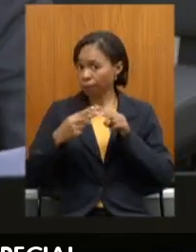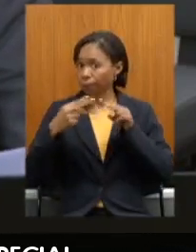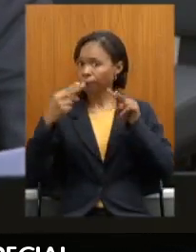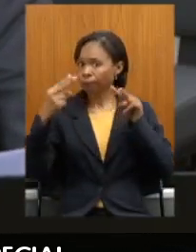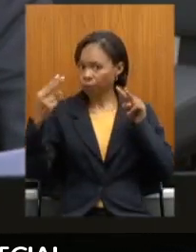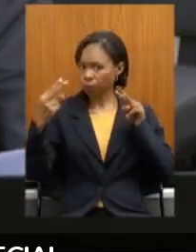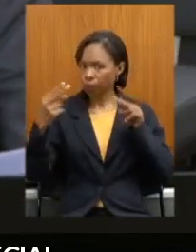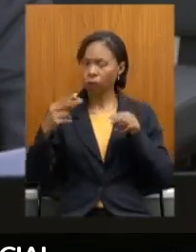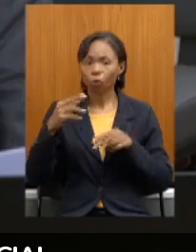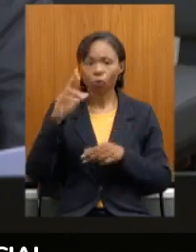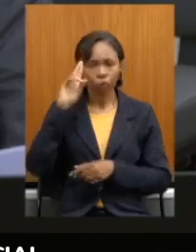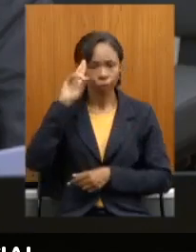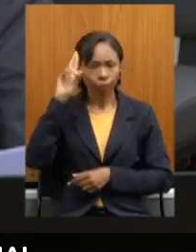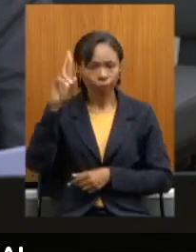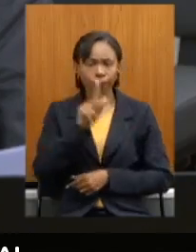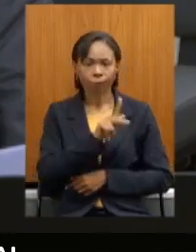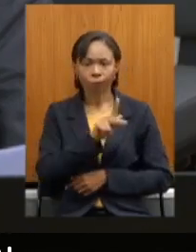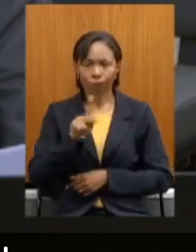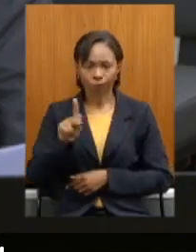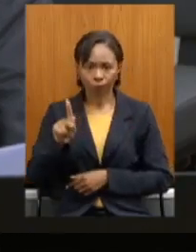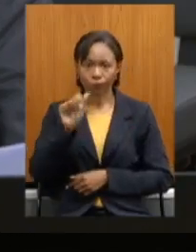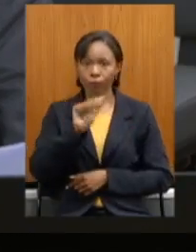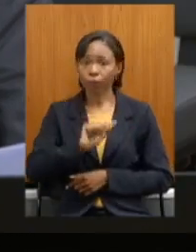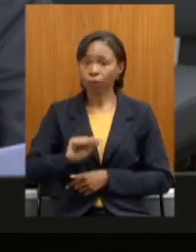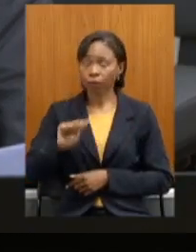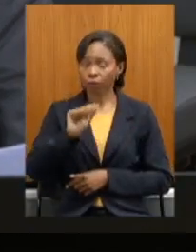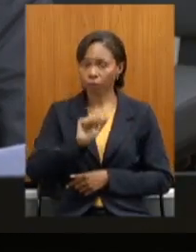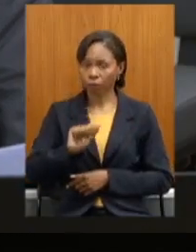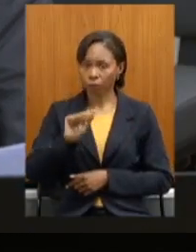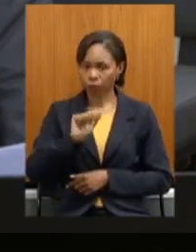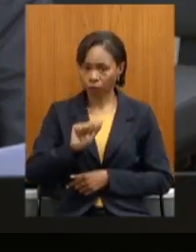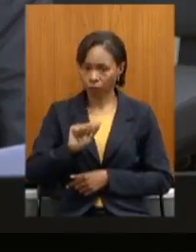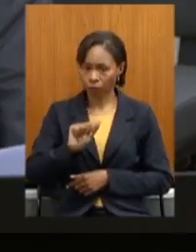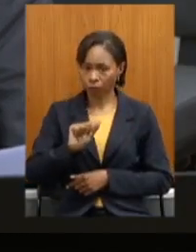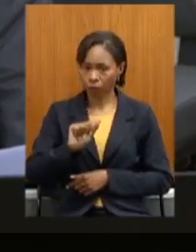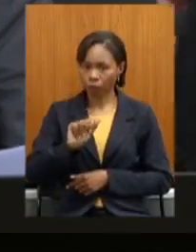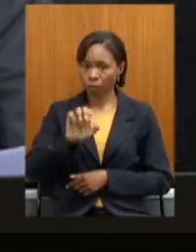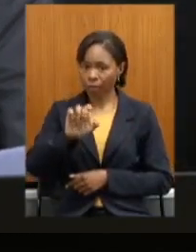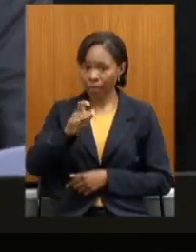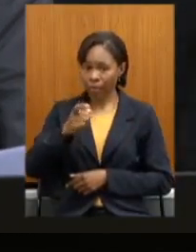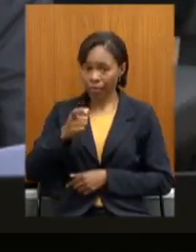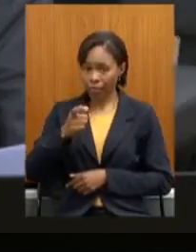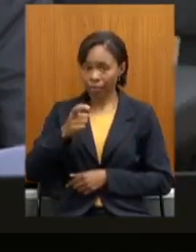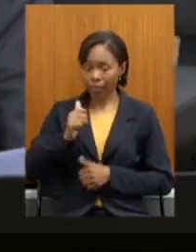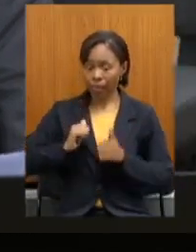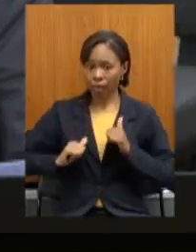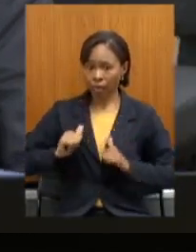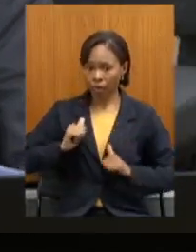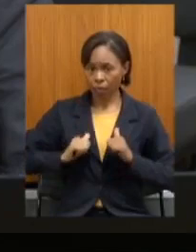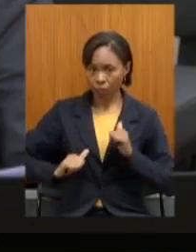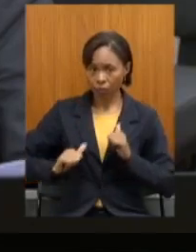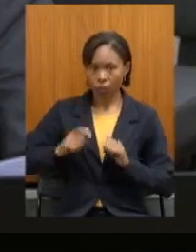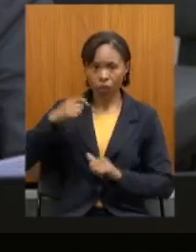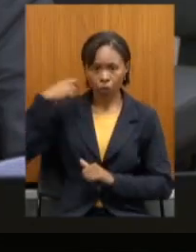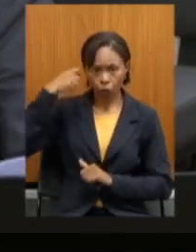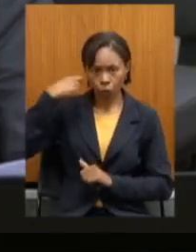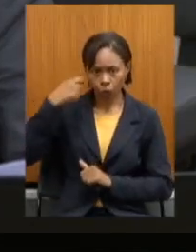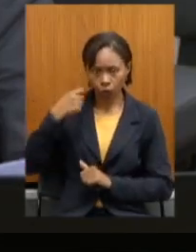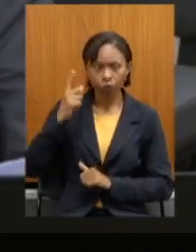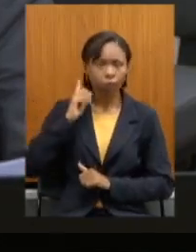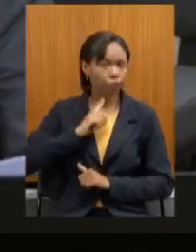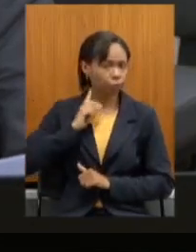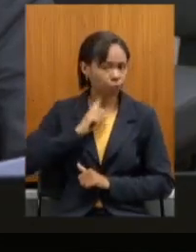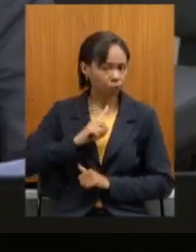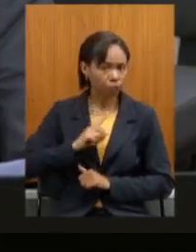o diretor-presidente da Associação dos Exatores do Estado de Minas Gerais, ilustríssimo